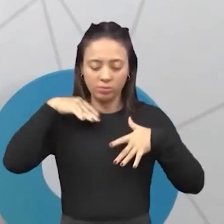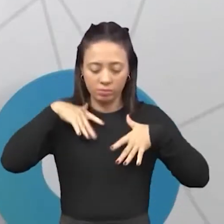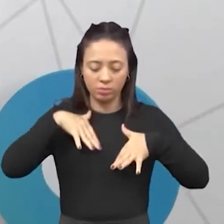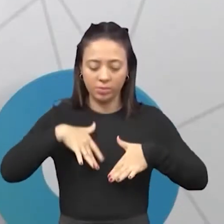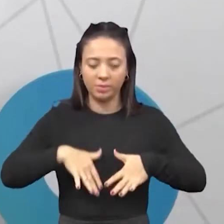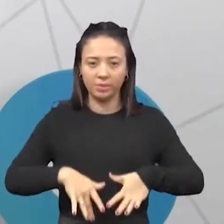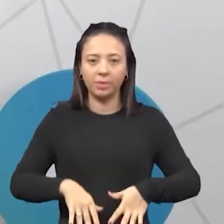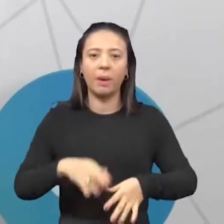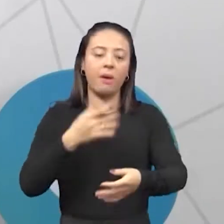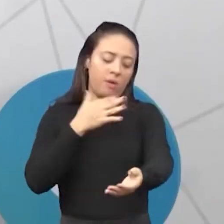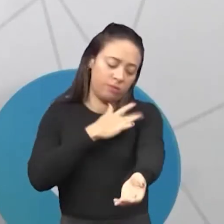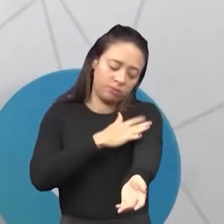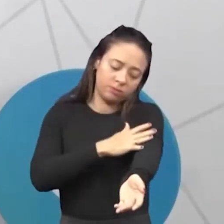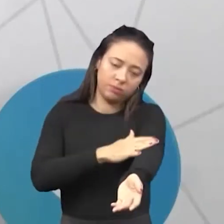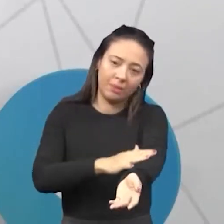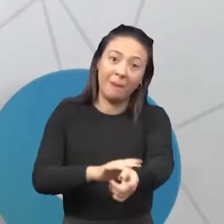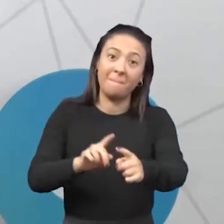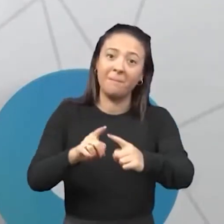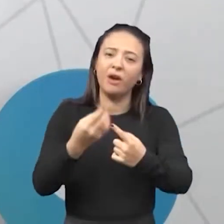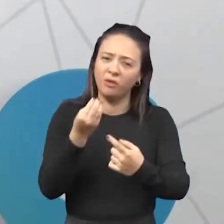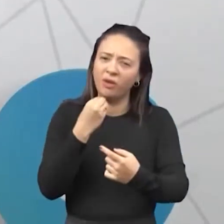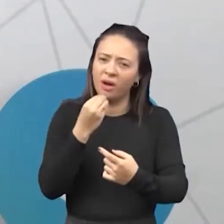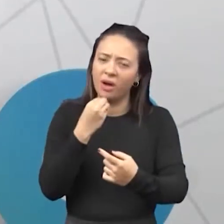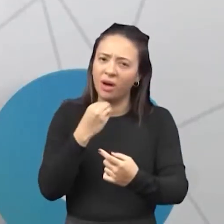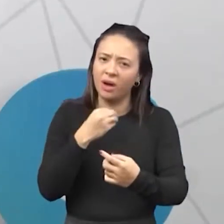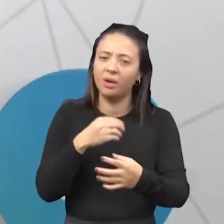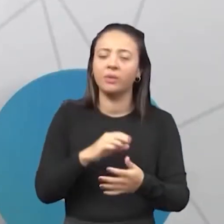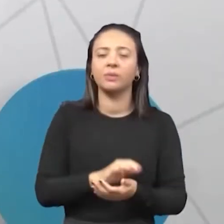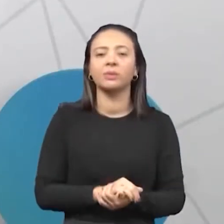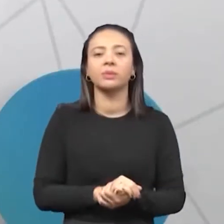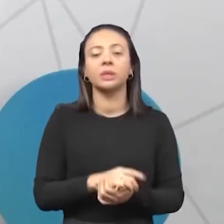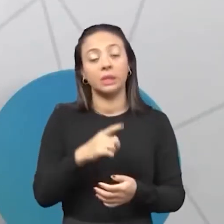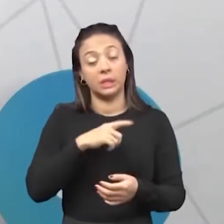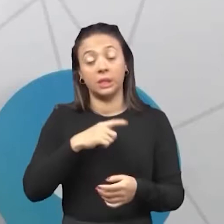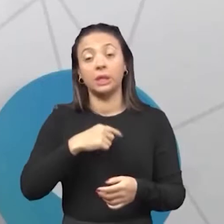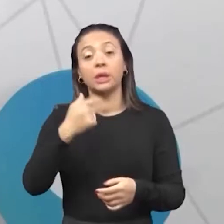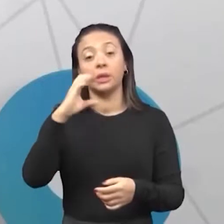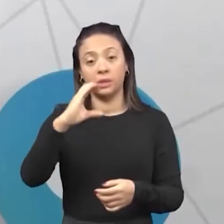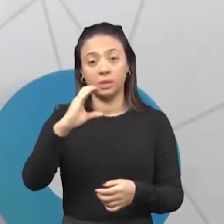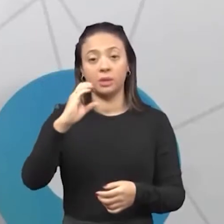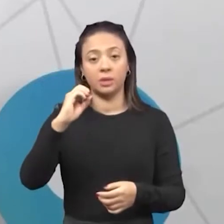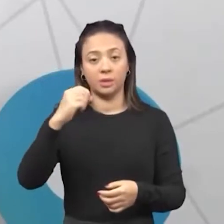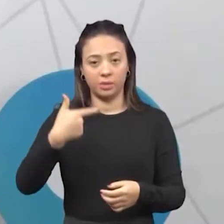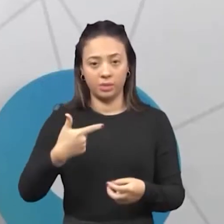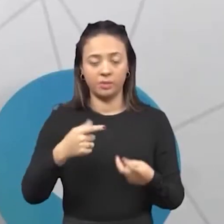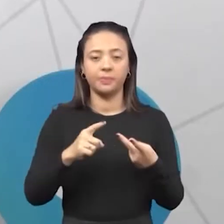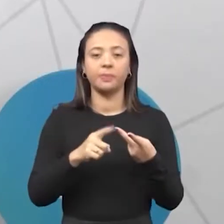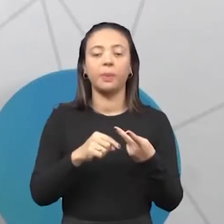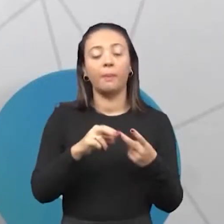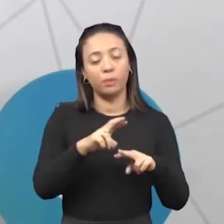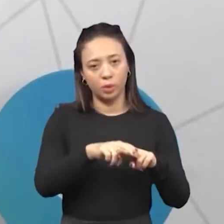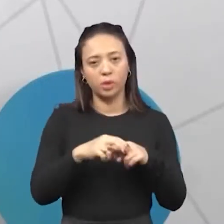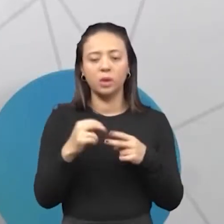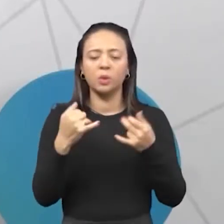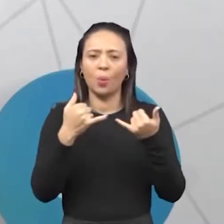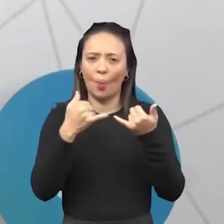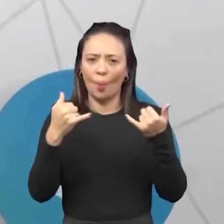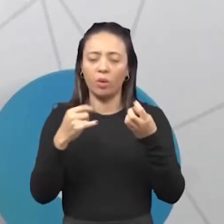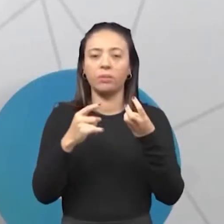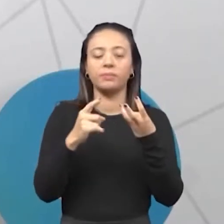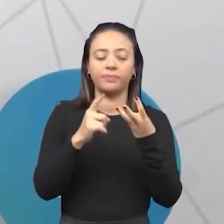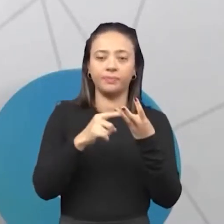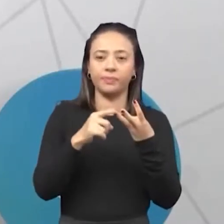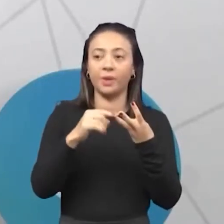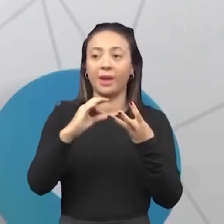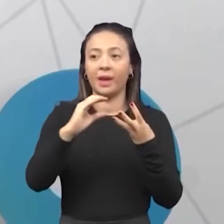nas veias passam o sangue venoso, que é um sangue rico em gás carbônico e pobre em oxigênio. Já